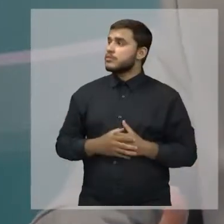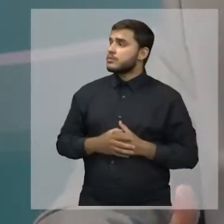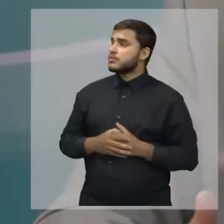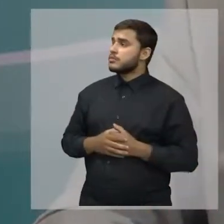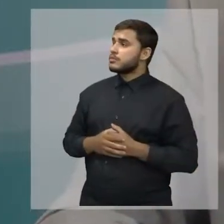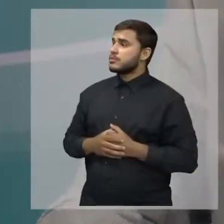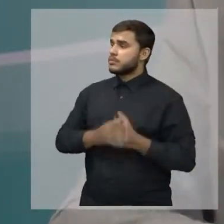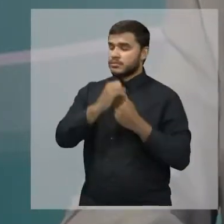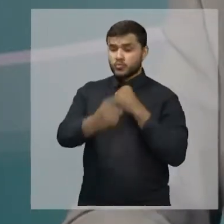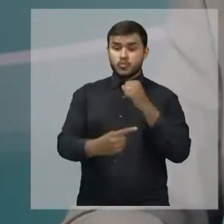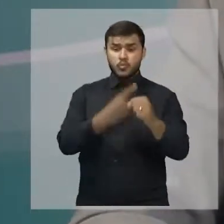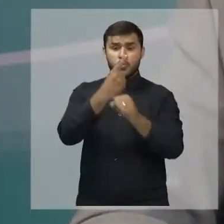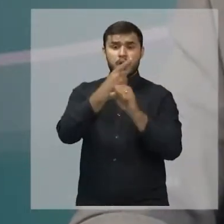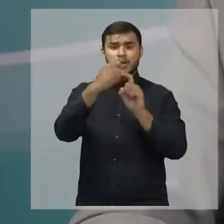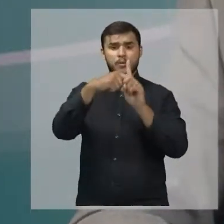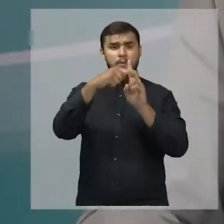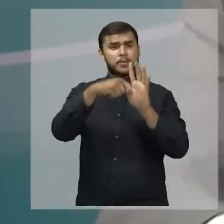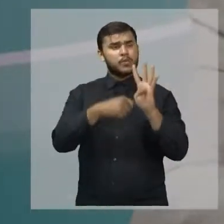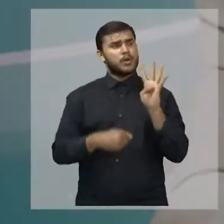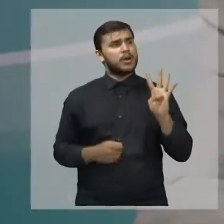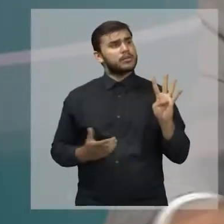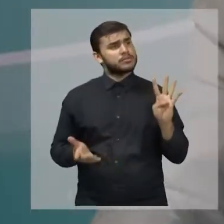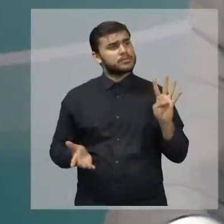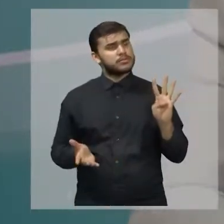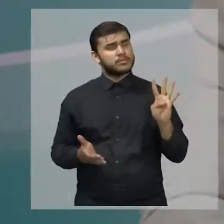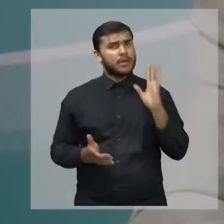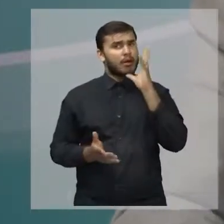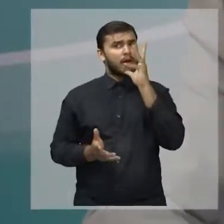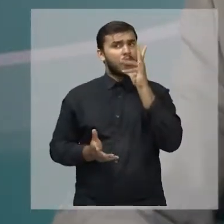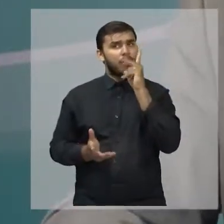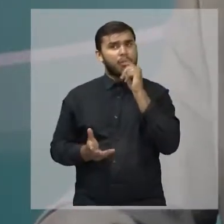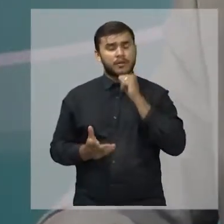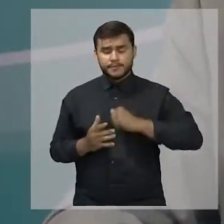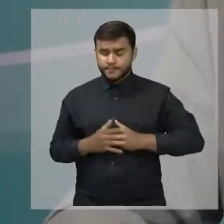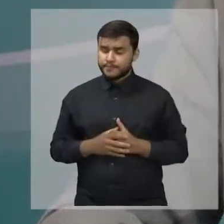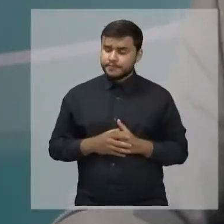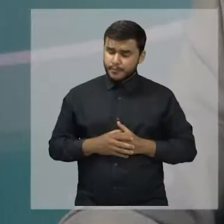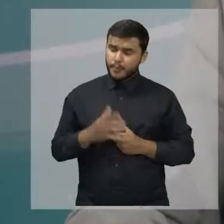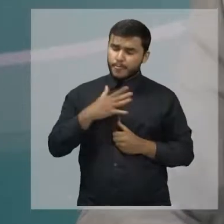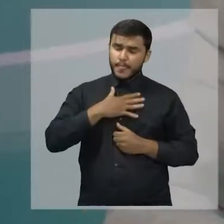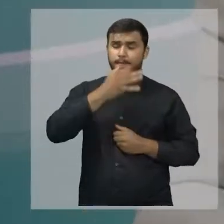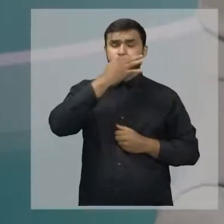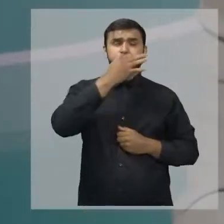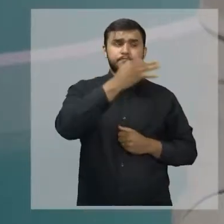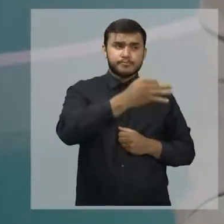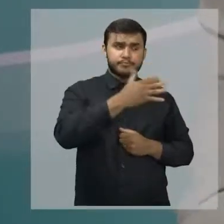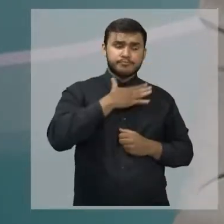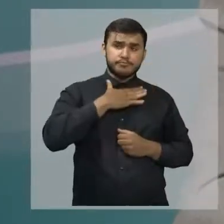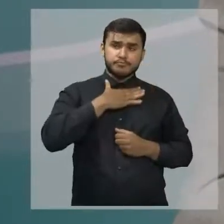4 meses. Então, essa é a questão de fundo. Em relação ao mérito, eu sou favorável